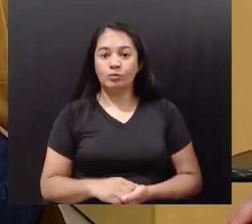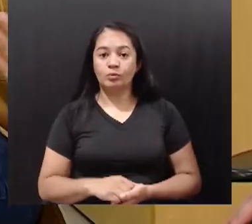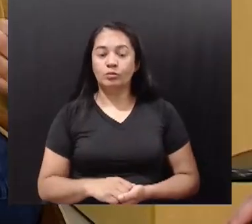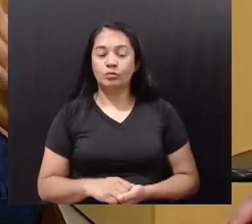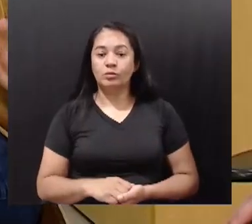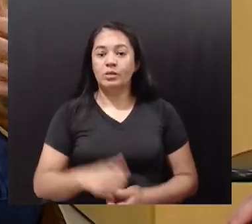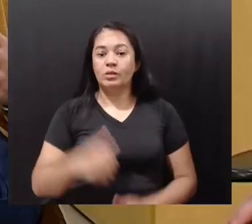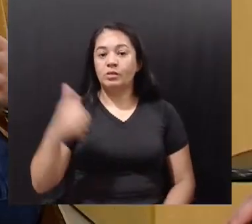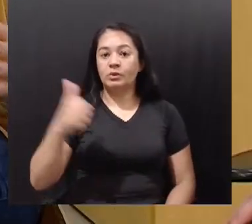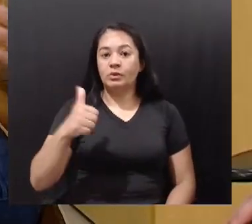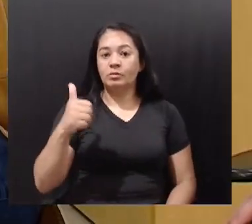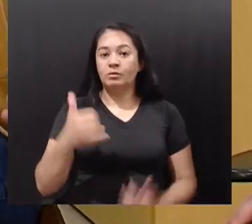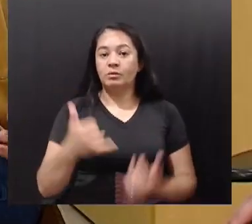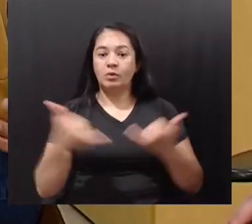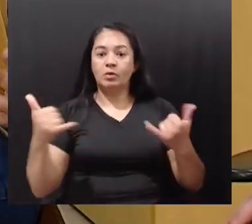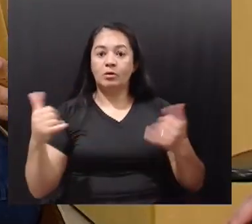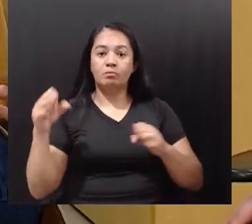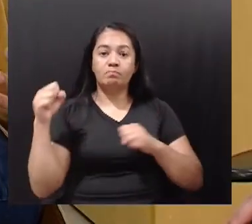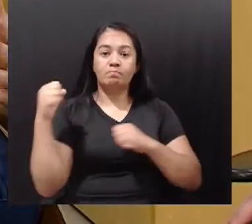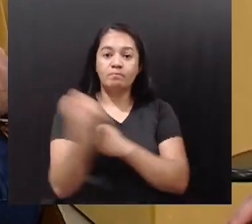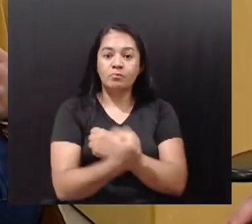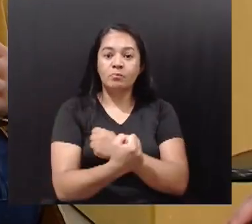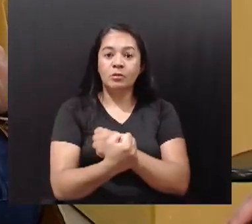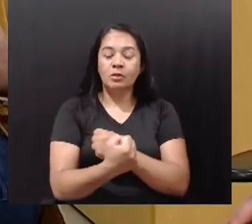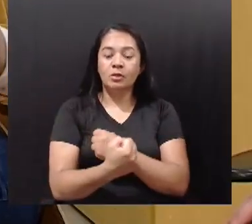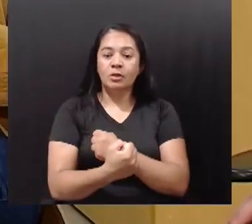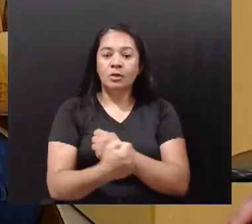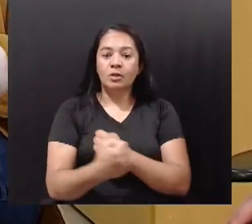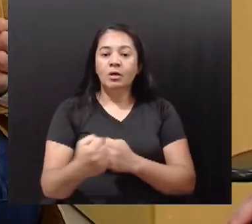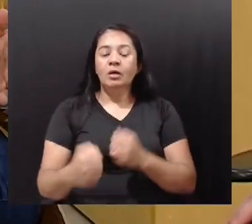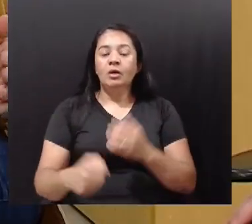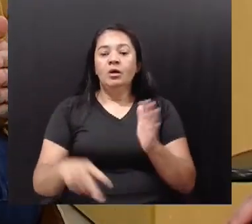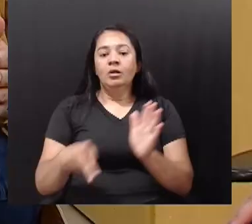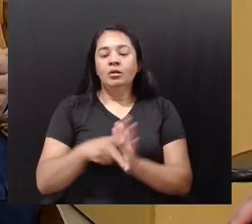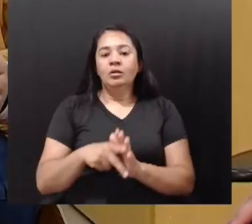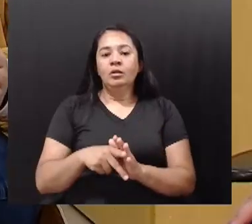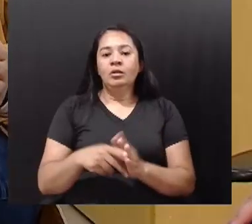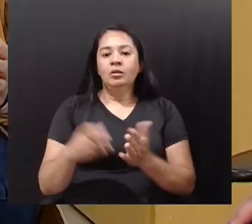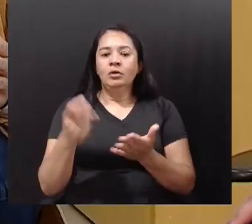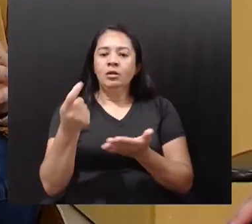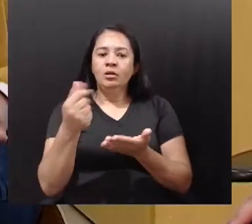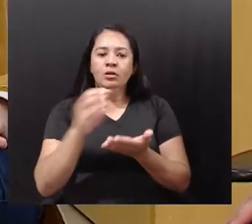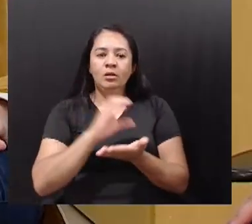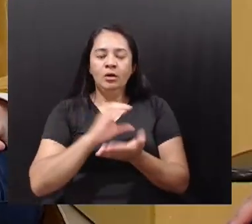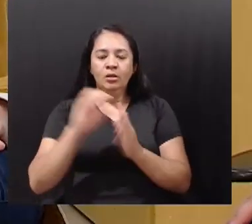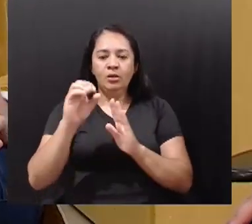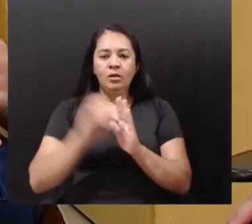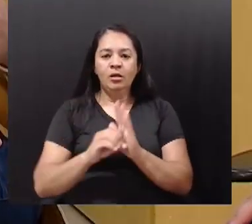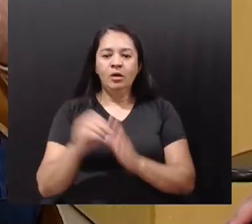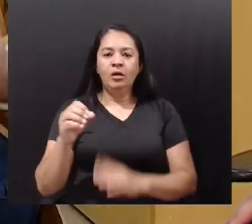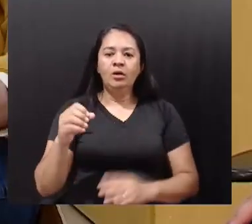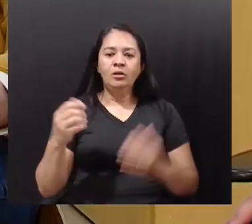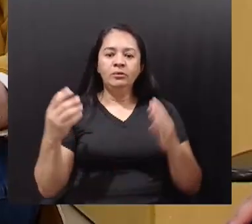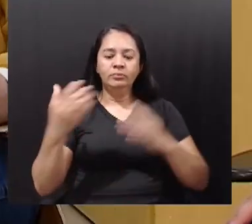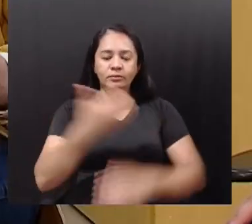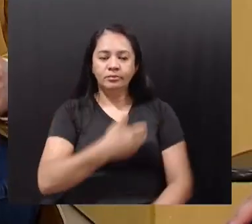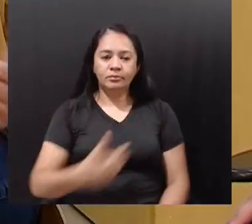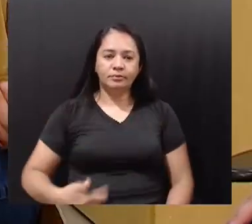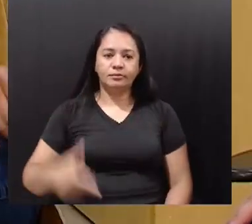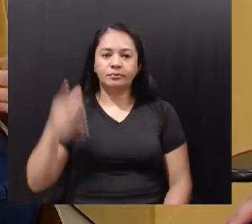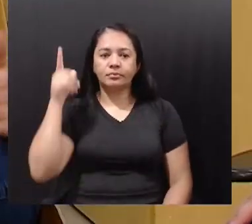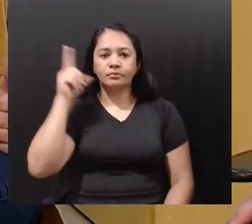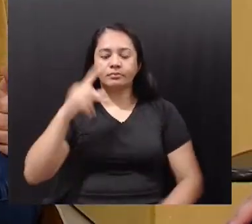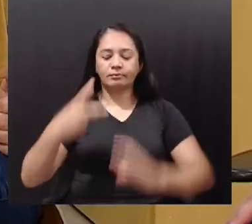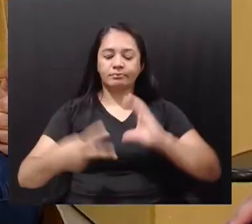defesa. Linha de defesa para boa aplicação do recurso público, para que a Câmara atinja o seu objetivo. A segunda linha de